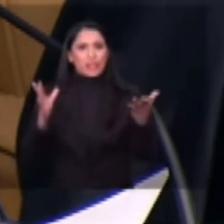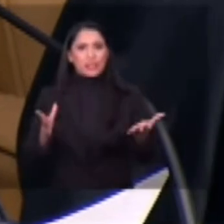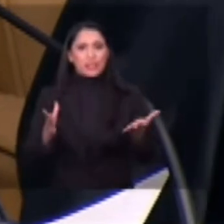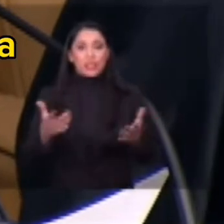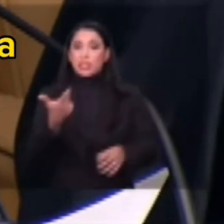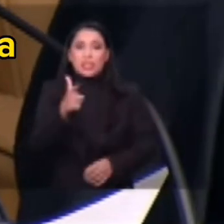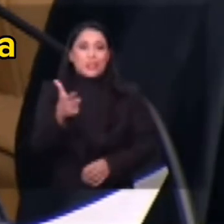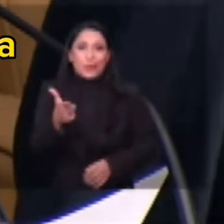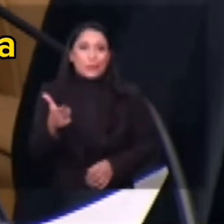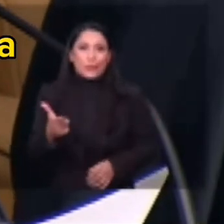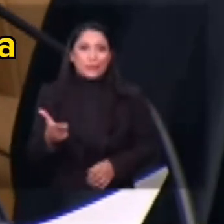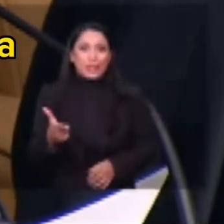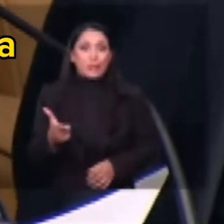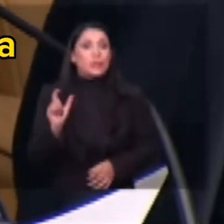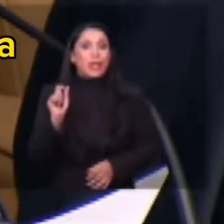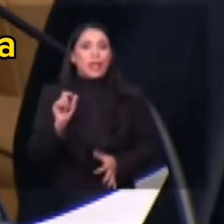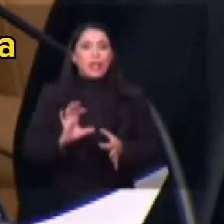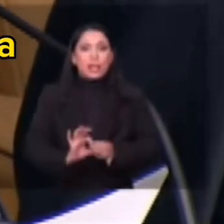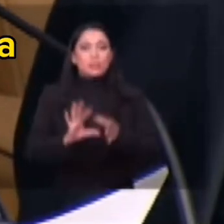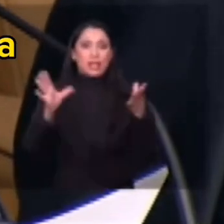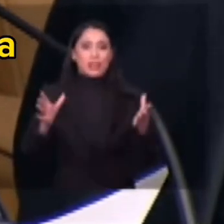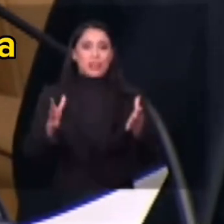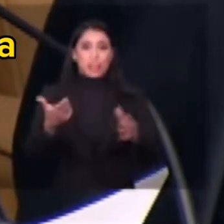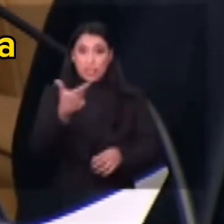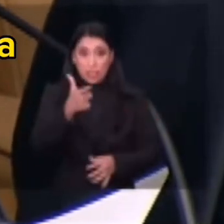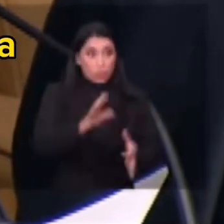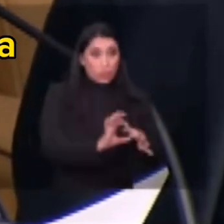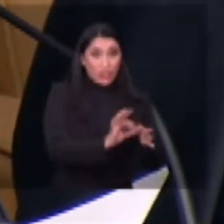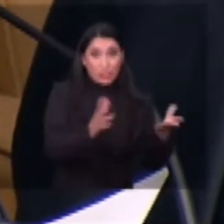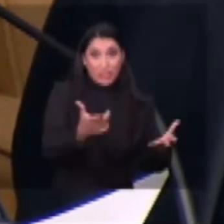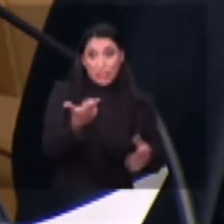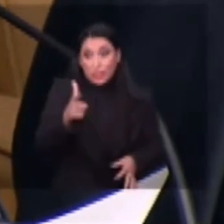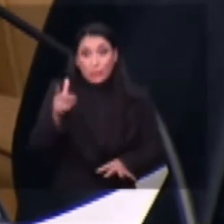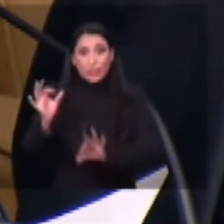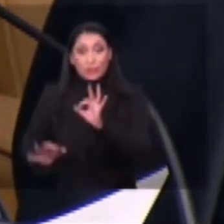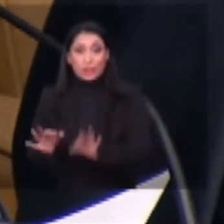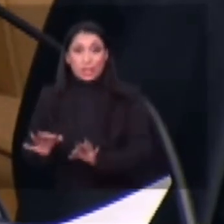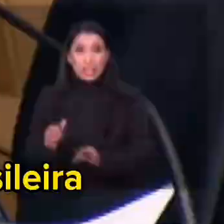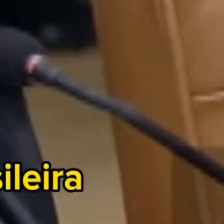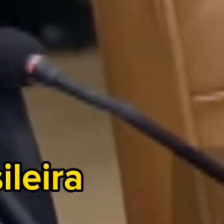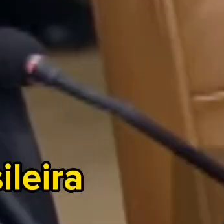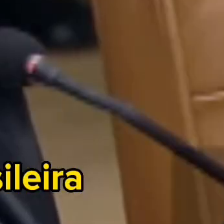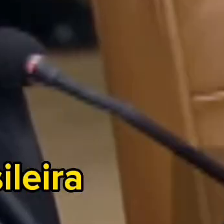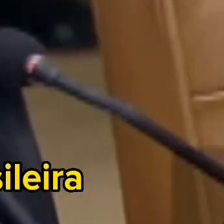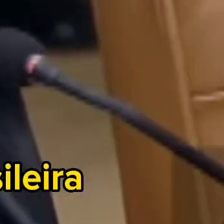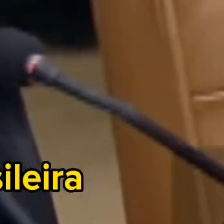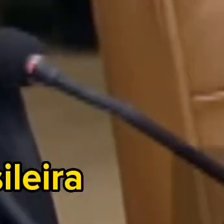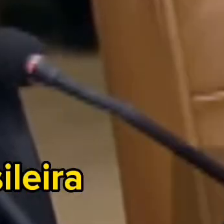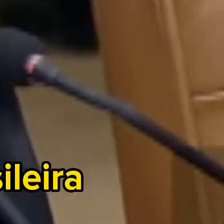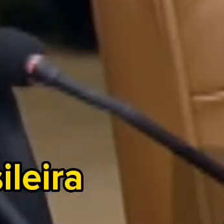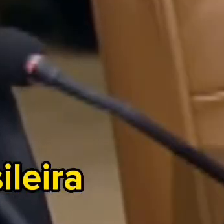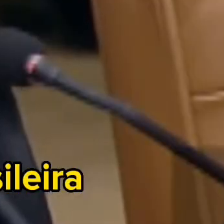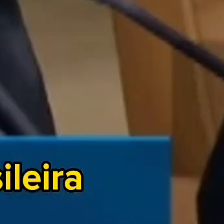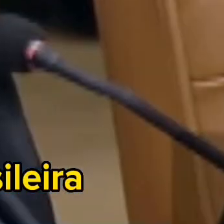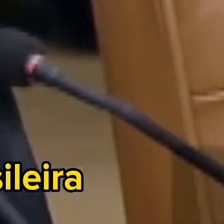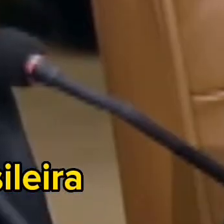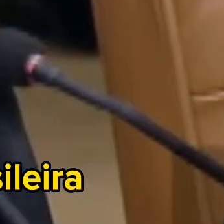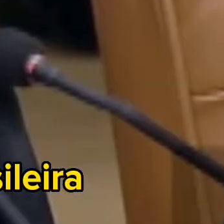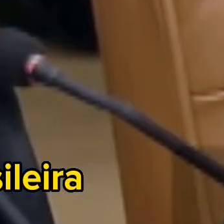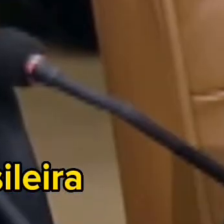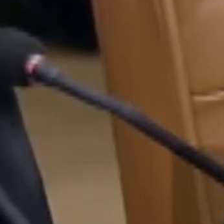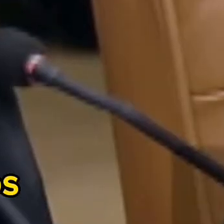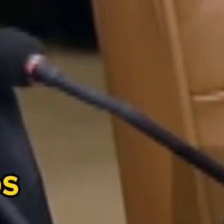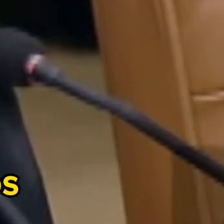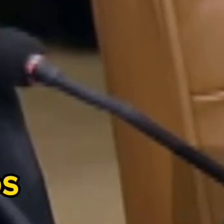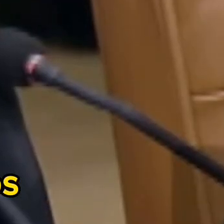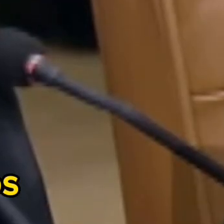liberdade. E sem liberdade não há justiça. E sem justiça não há paz. Não se há de permitir, seja a sociedade